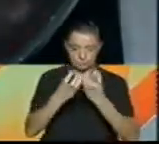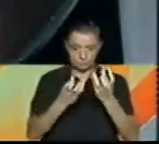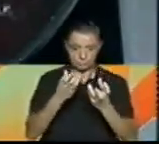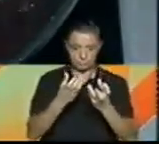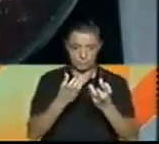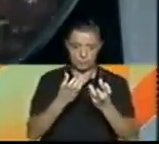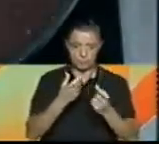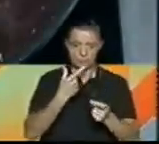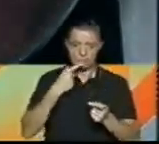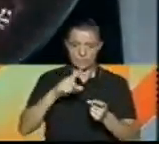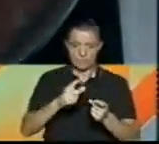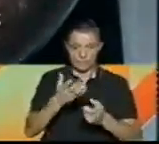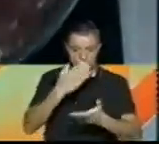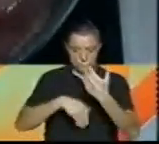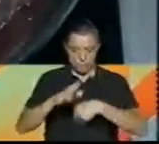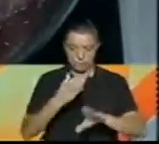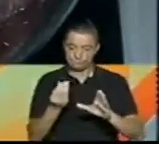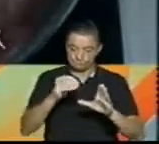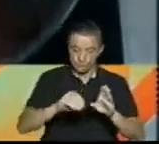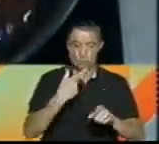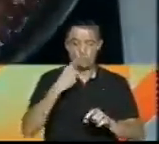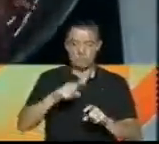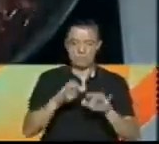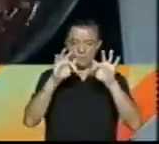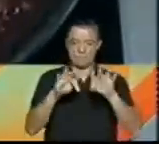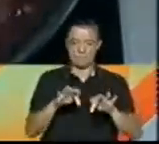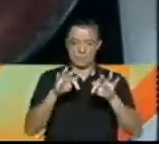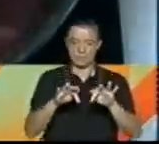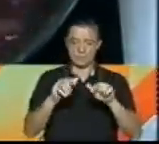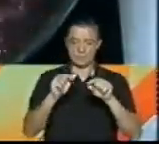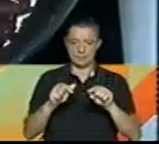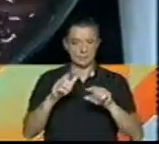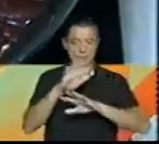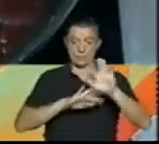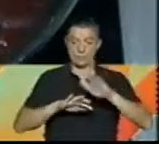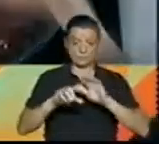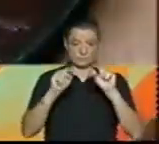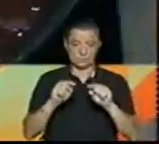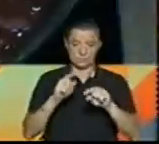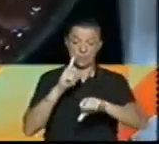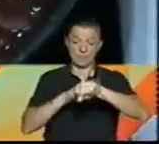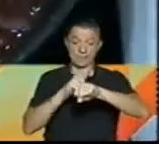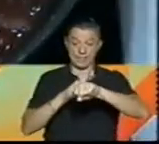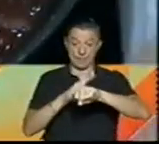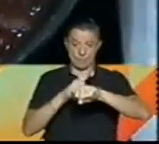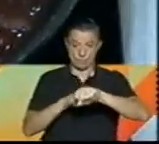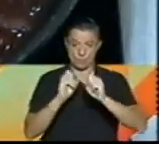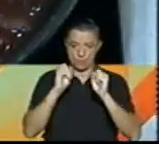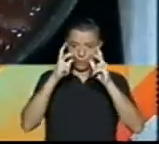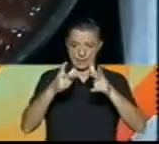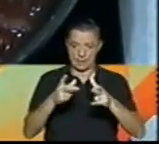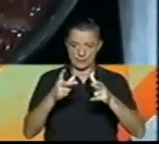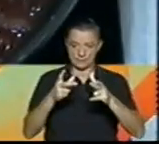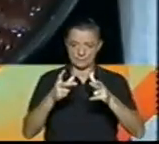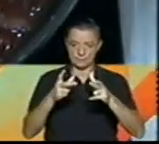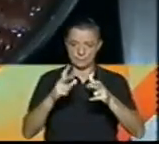depois volta a colocar no, final. Aqui não vou fazer por uma questão de tempo. Sim, claro. Okay? Perguntava-lhe